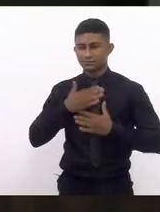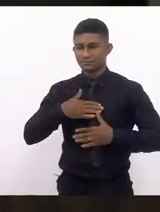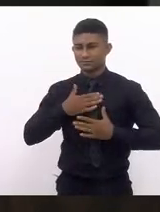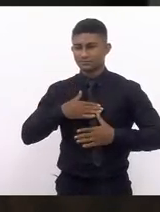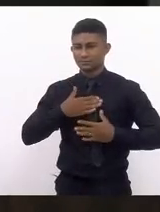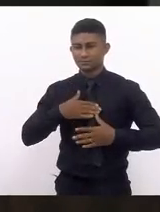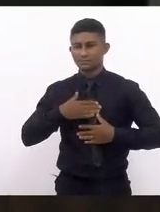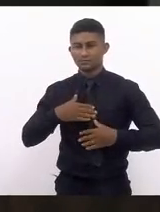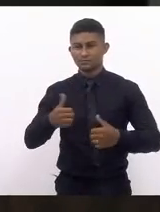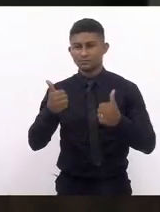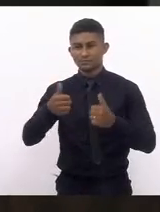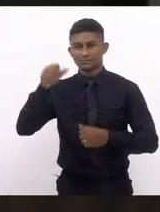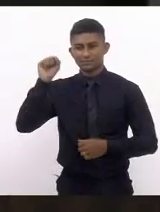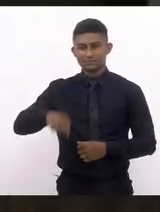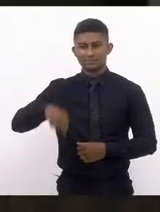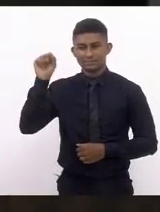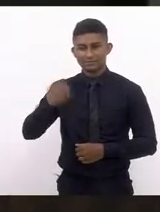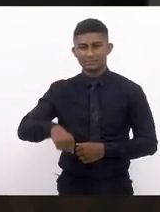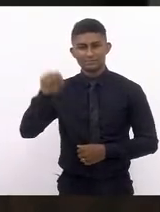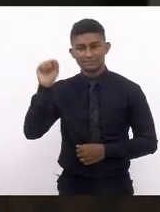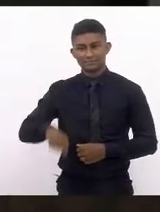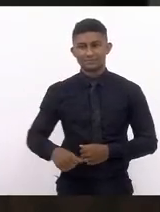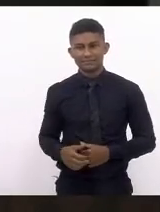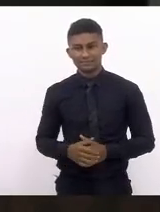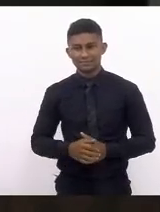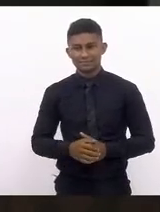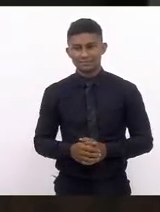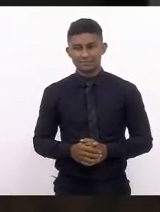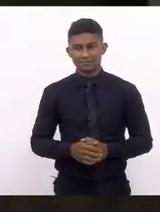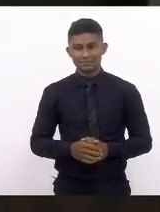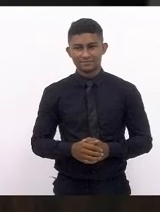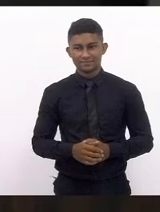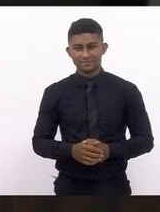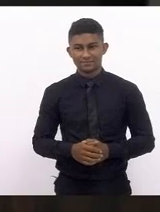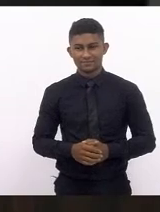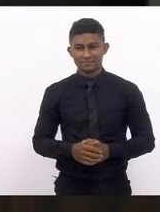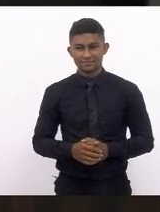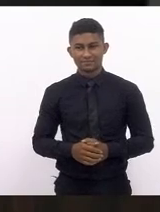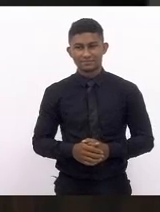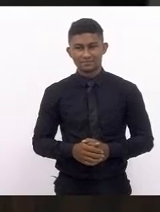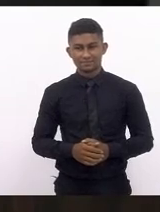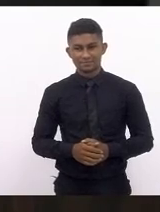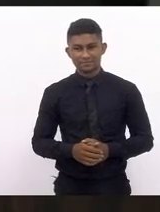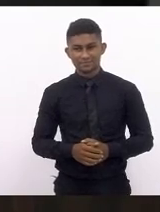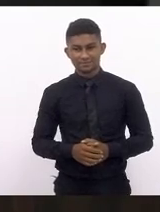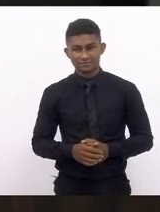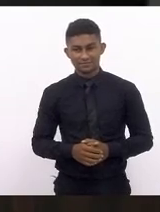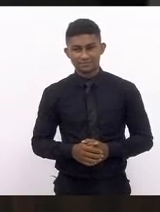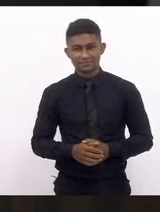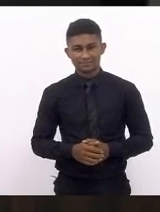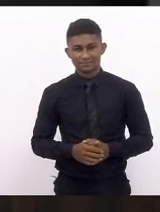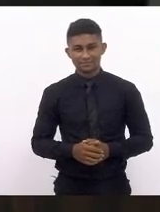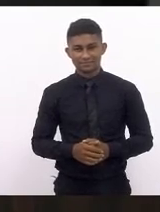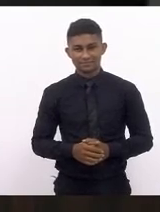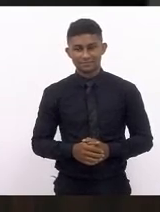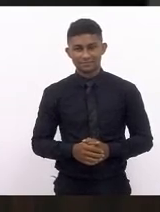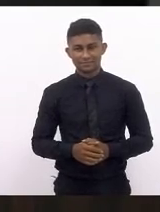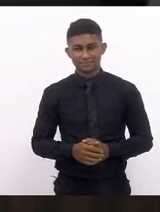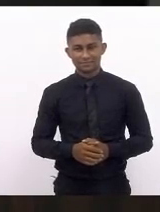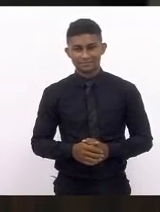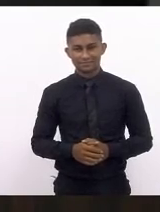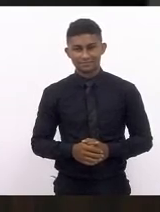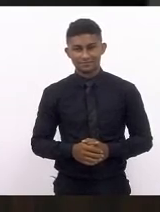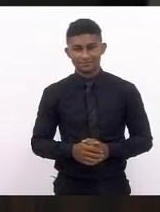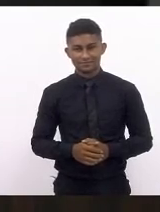favorável sim quer trocar a casa por uma chupeta velha a